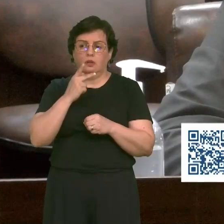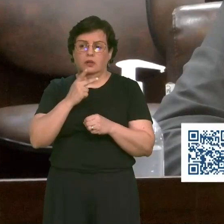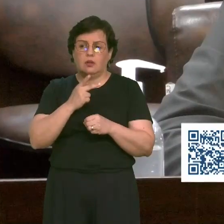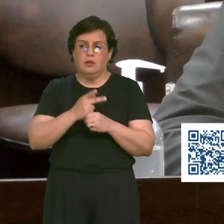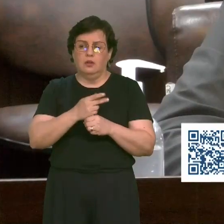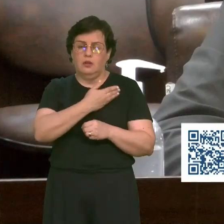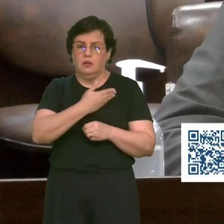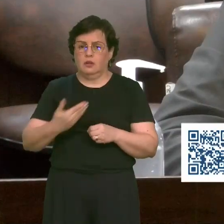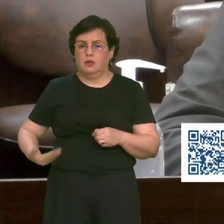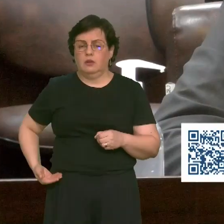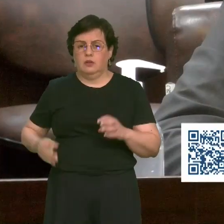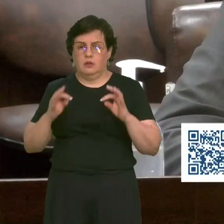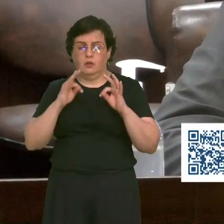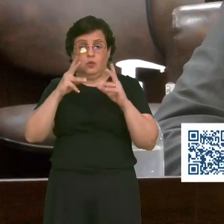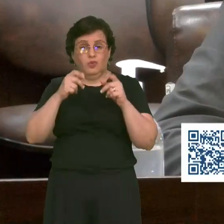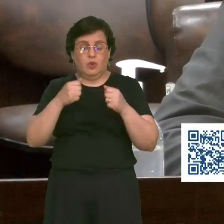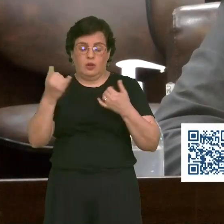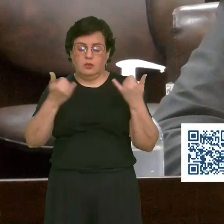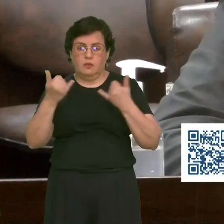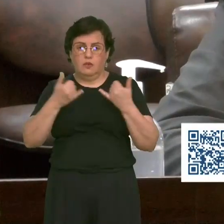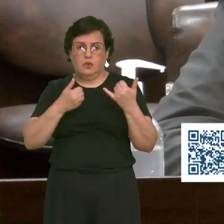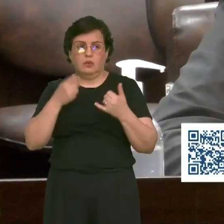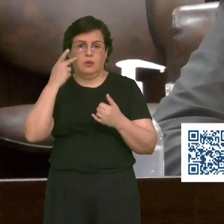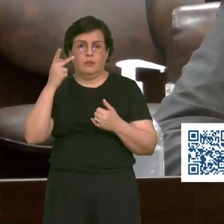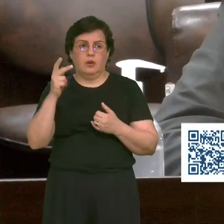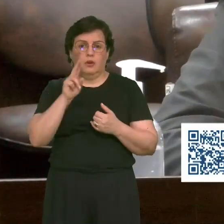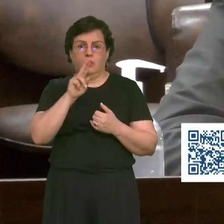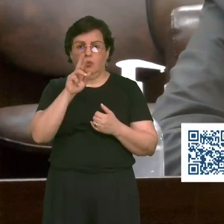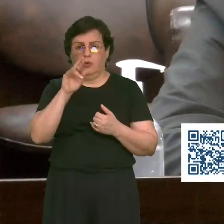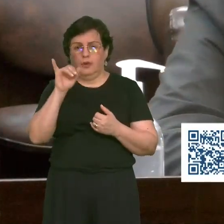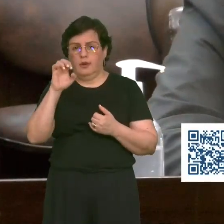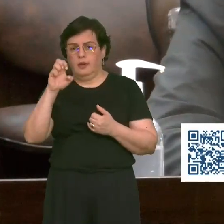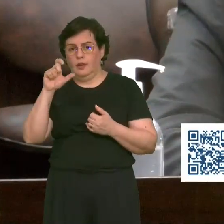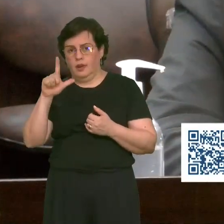ao doutor Oriel da Rocha Queiroz